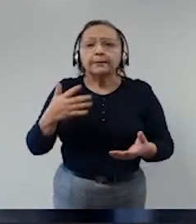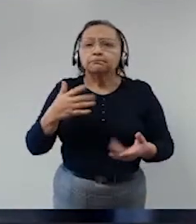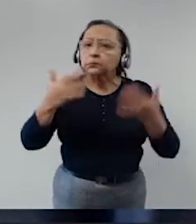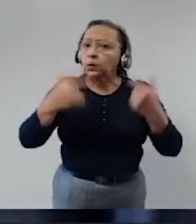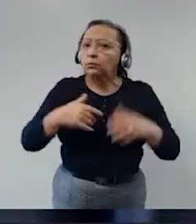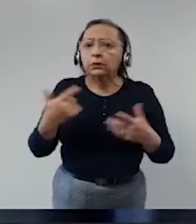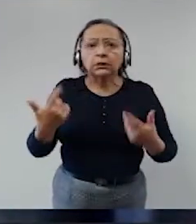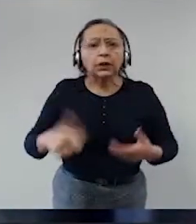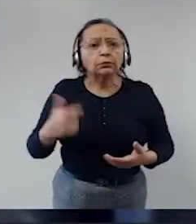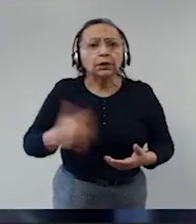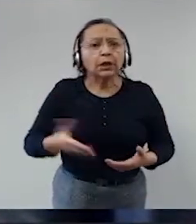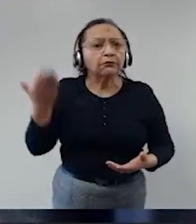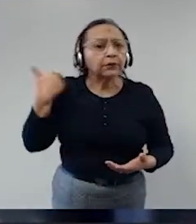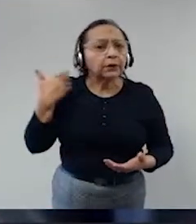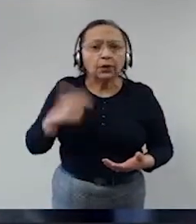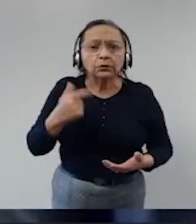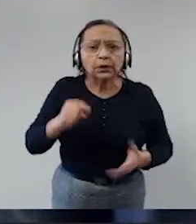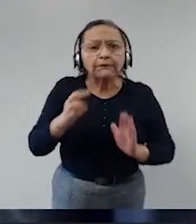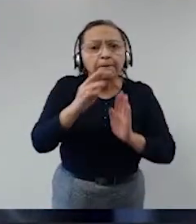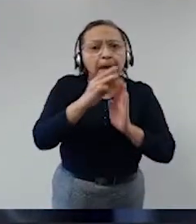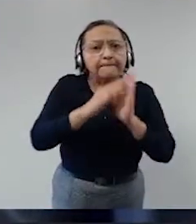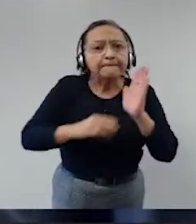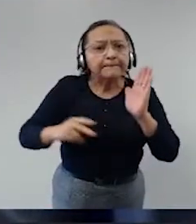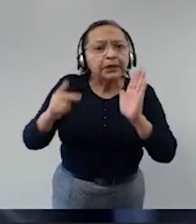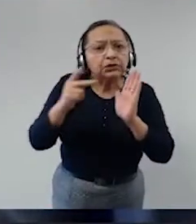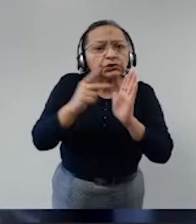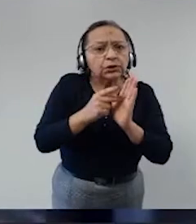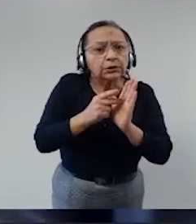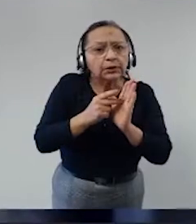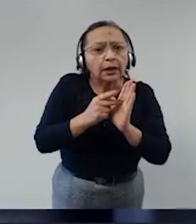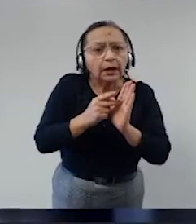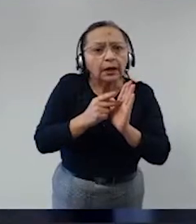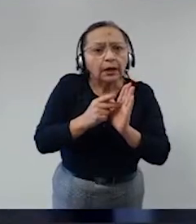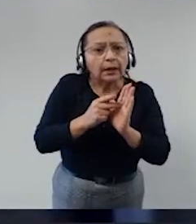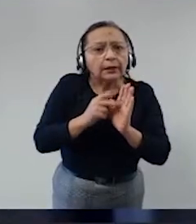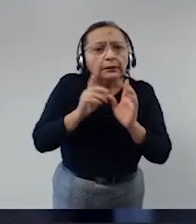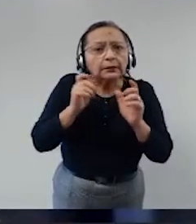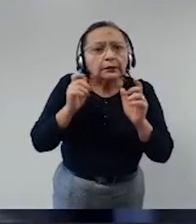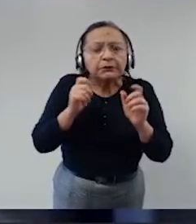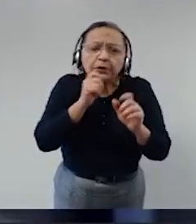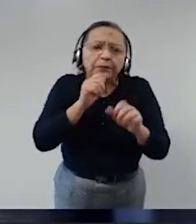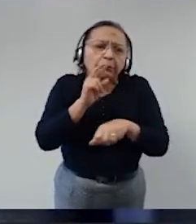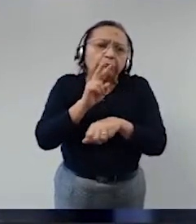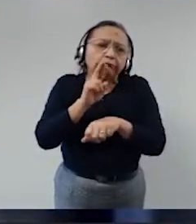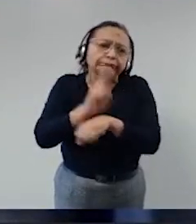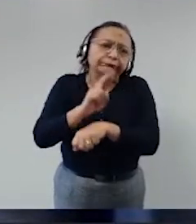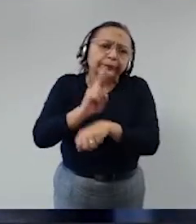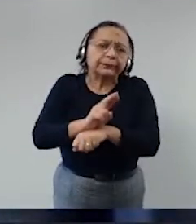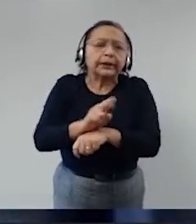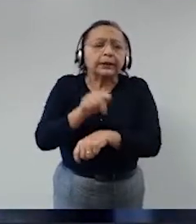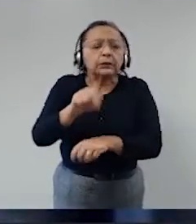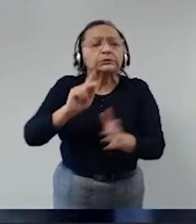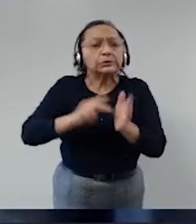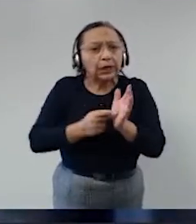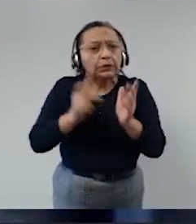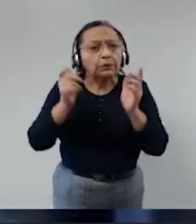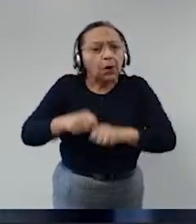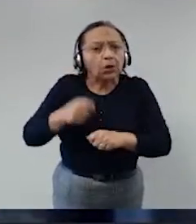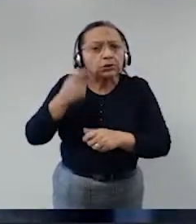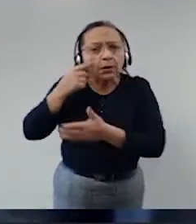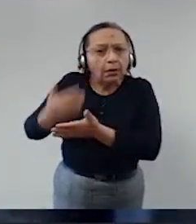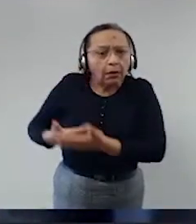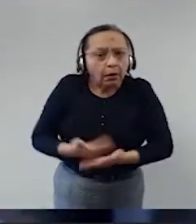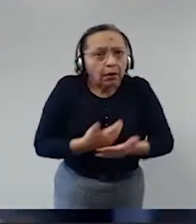nenhuma medida de transição que preparasse os sindicatos para abrir mão de uma fonte de receita que,